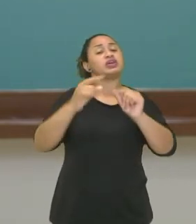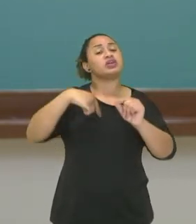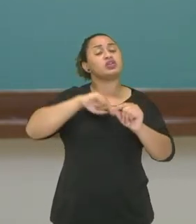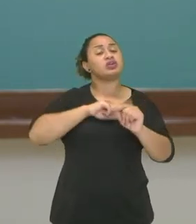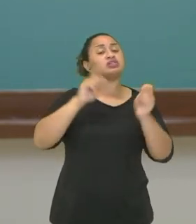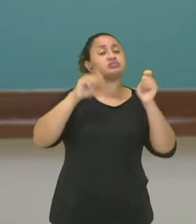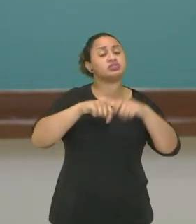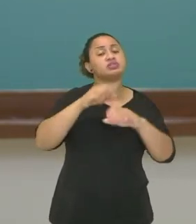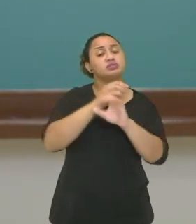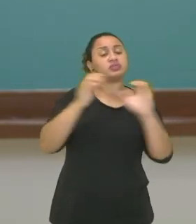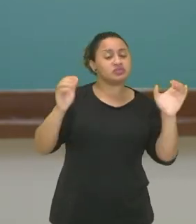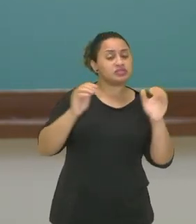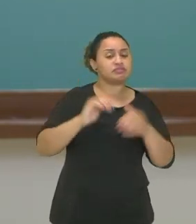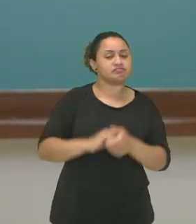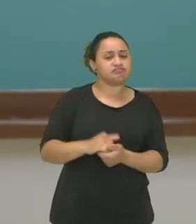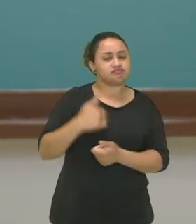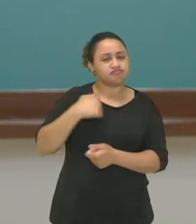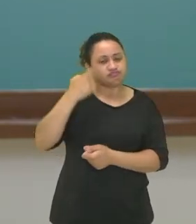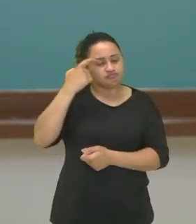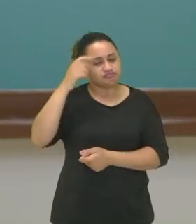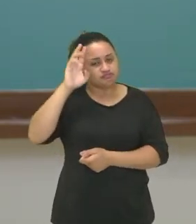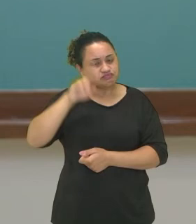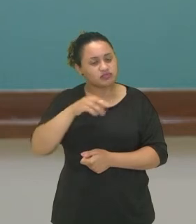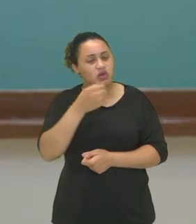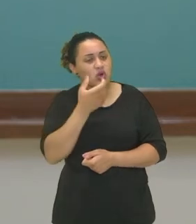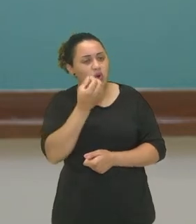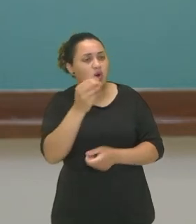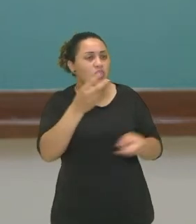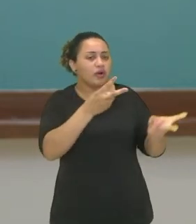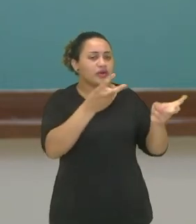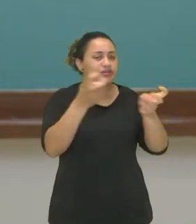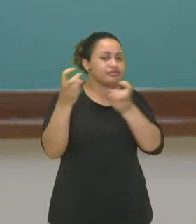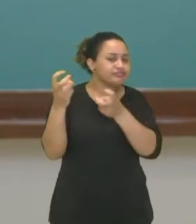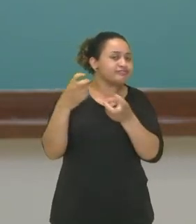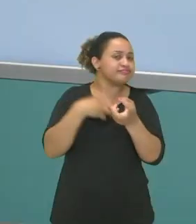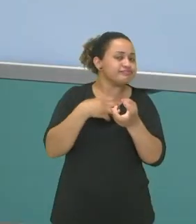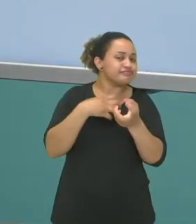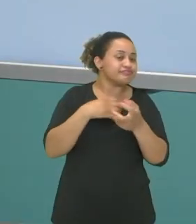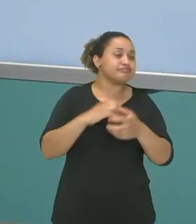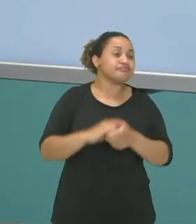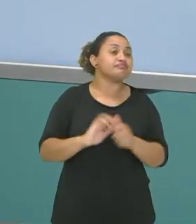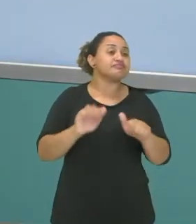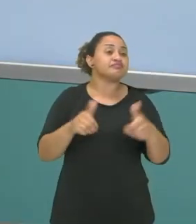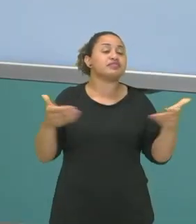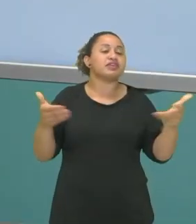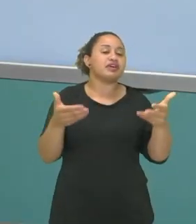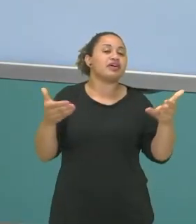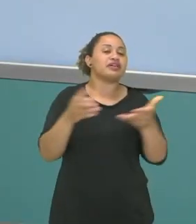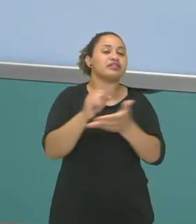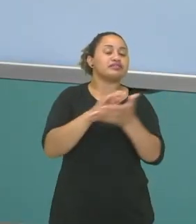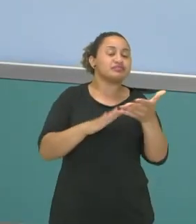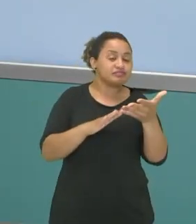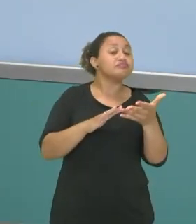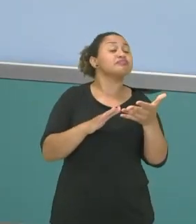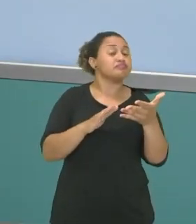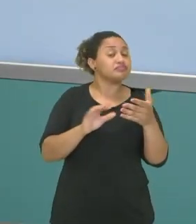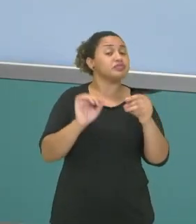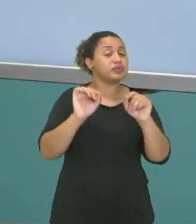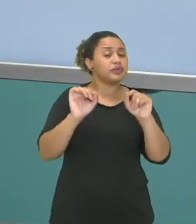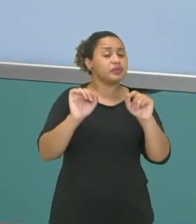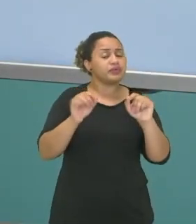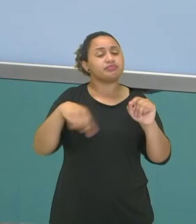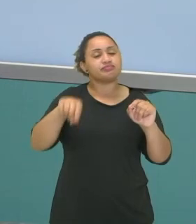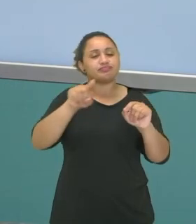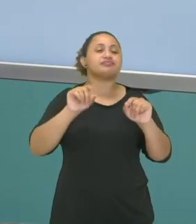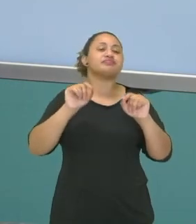razão ou na percepção, nas sensações? E com isso, vamos fazer uma atividade justamente para